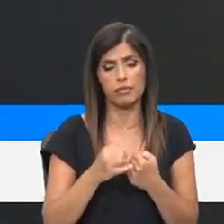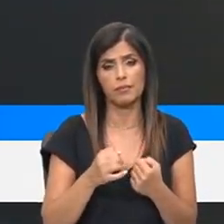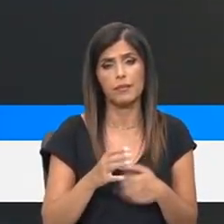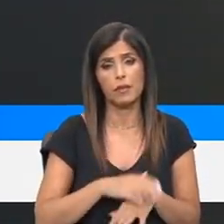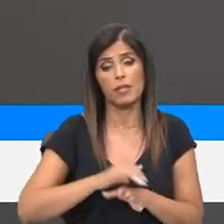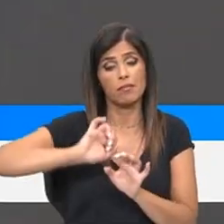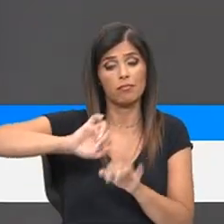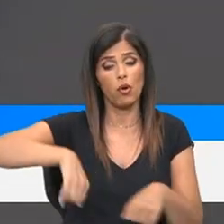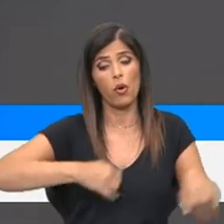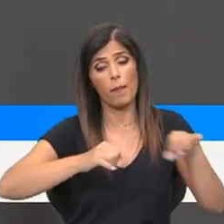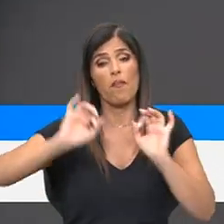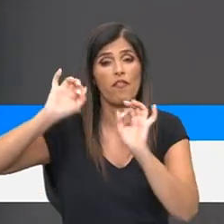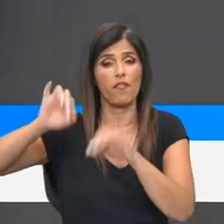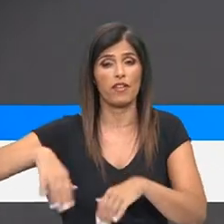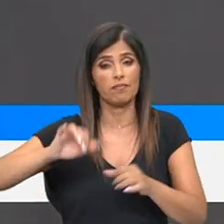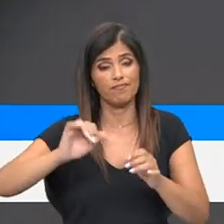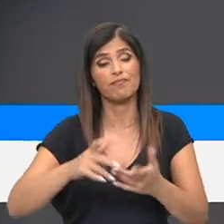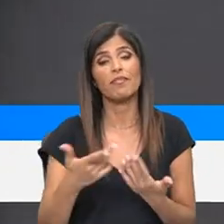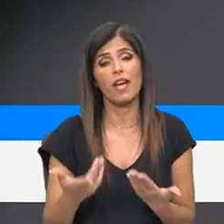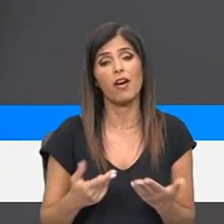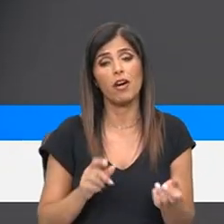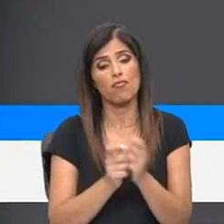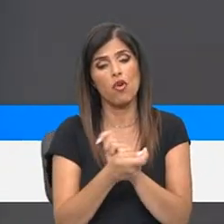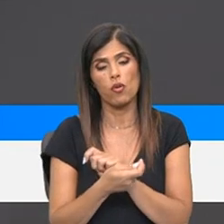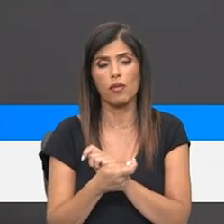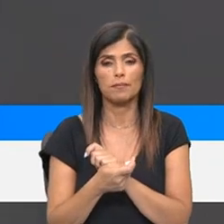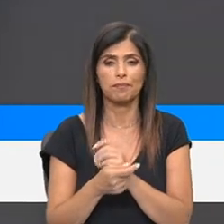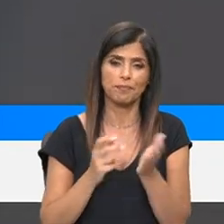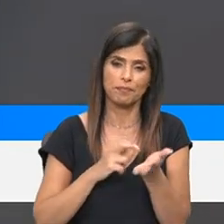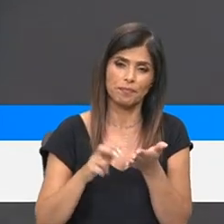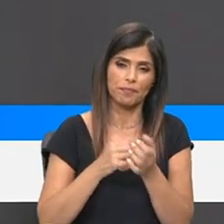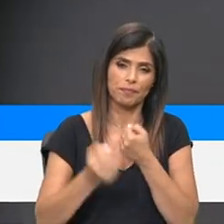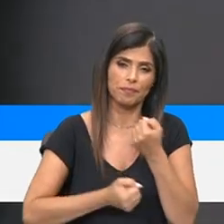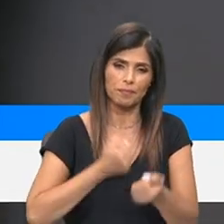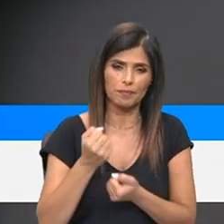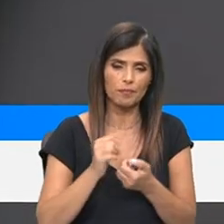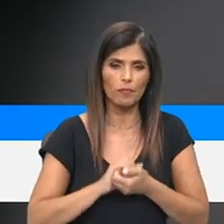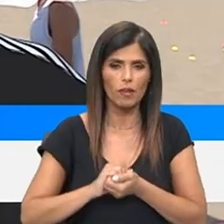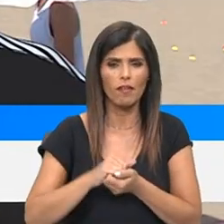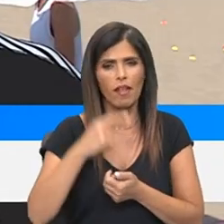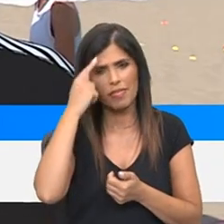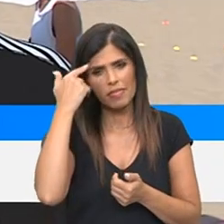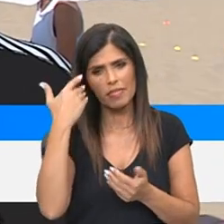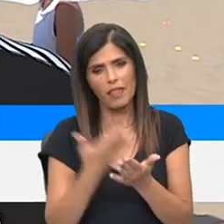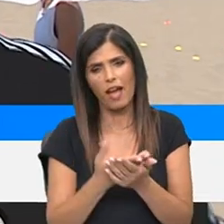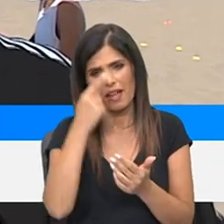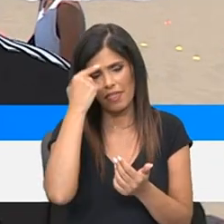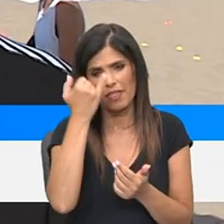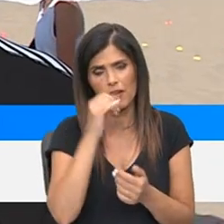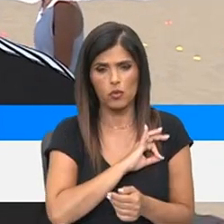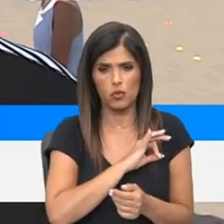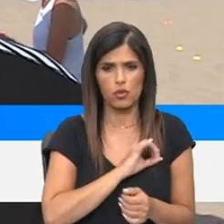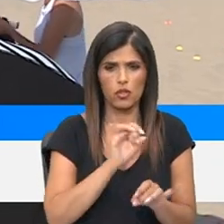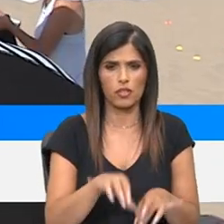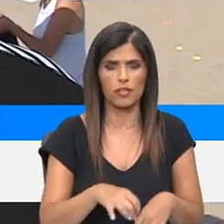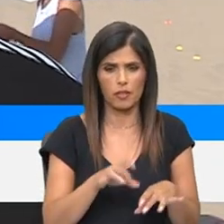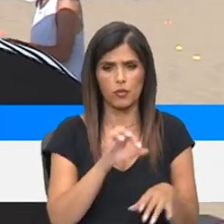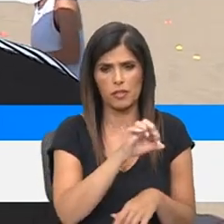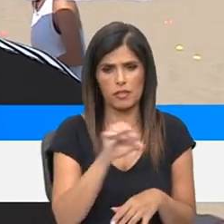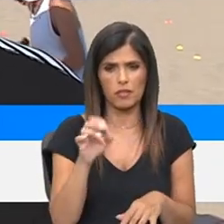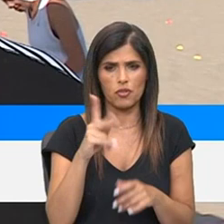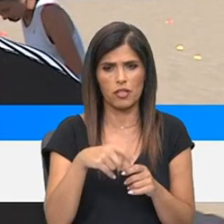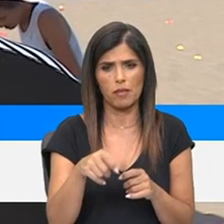para trás e embarcasse nesta jornada solidária. Veio de uma inspiração de um senhor australiano que fez 800